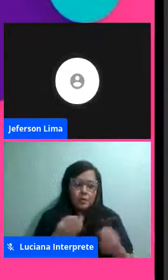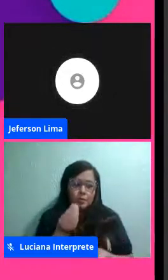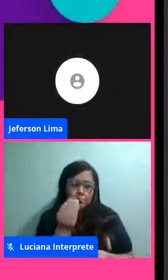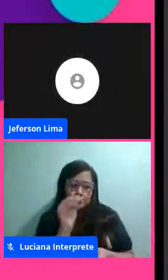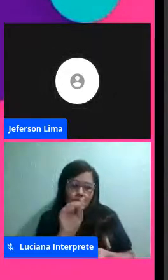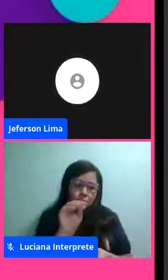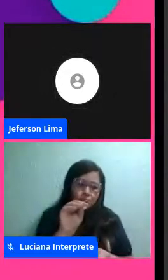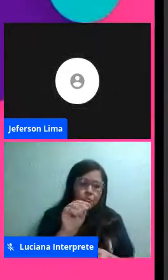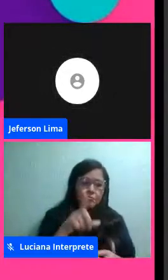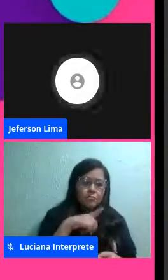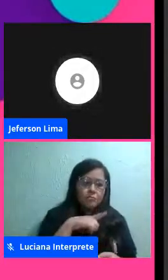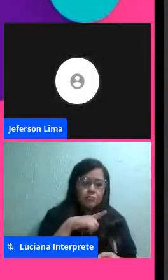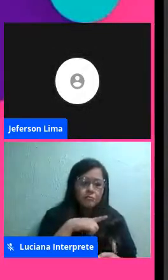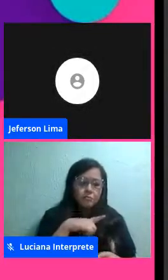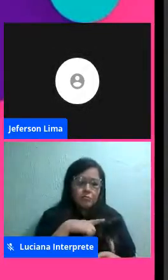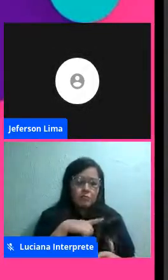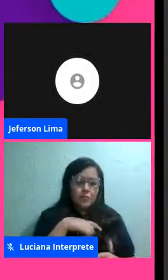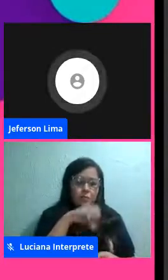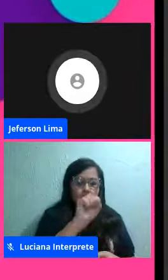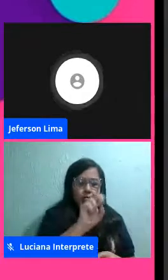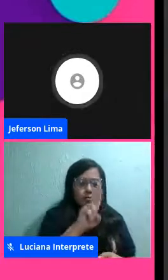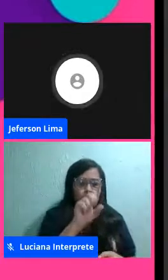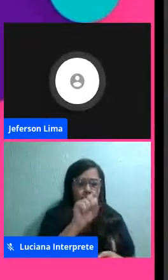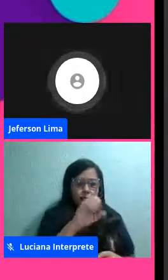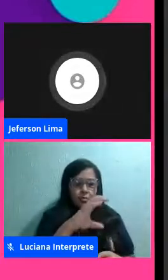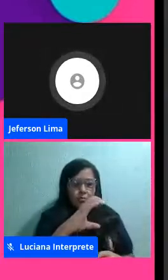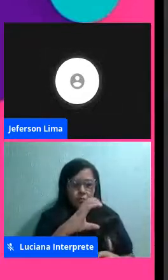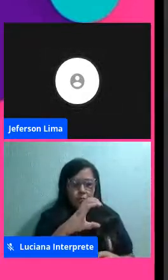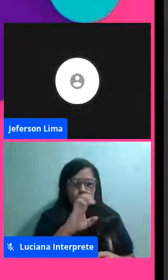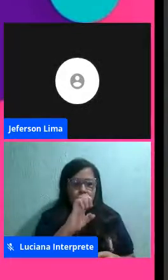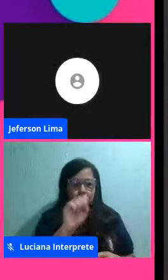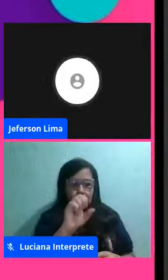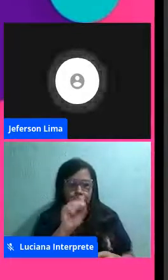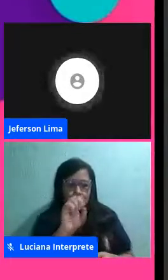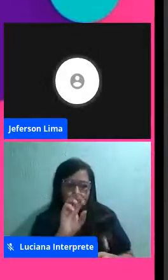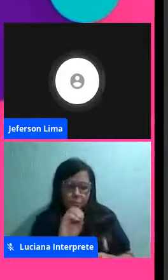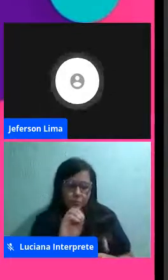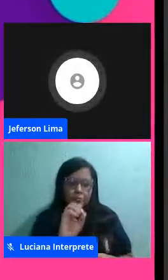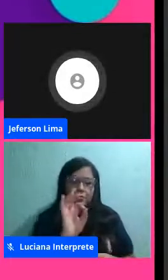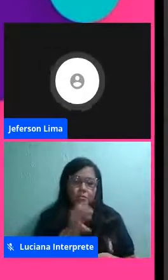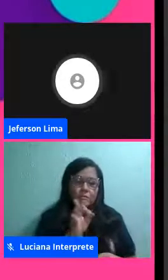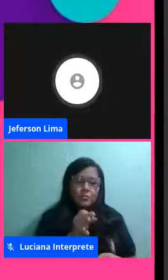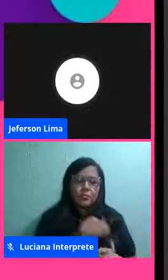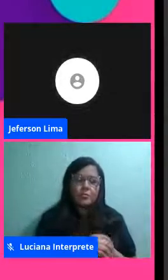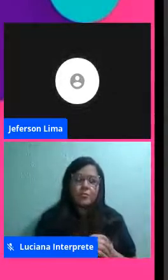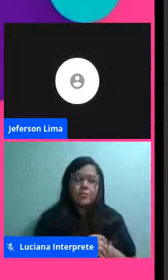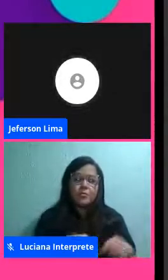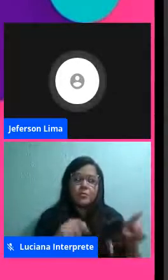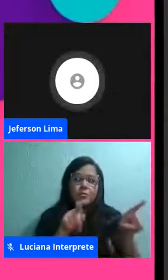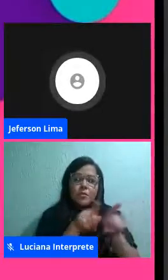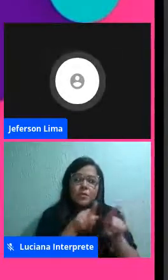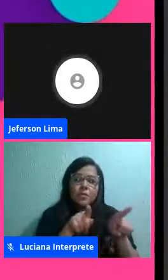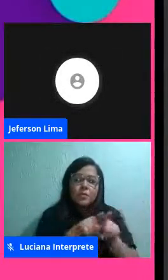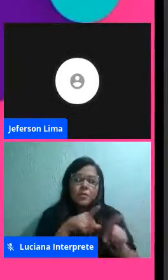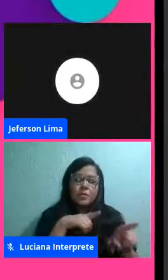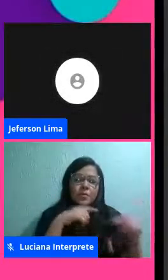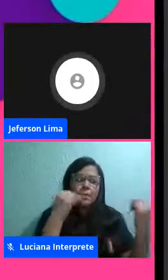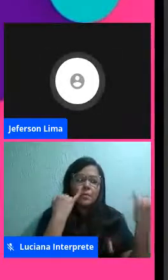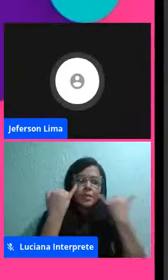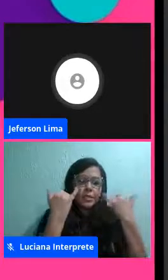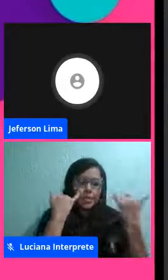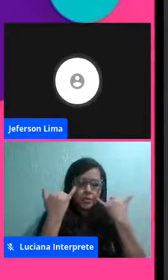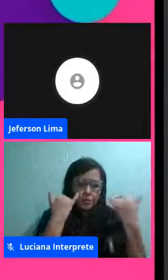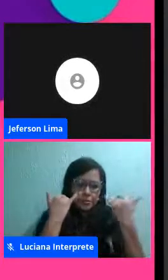Perfeito? Perfeito. E aí, o que é que a gente vai ter aqui, ó? A gente tem mais uma coisa aqui, que é a mensagem.